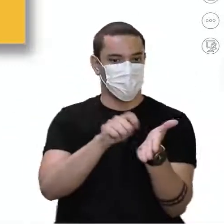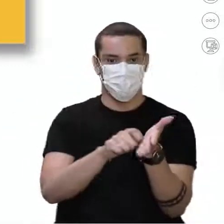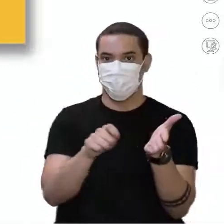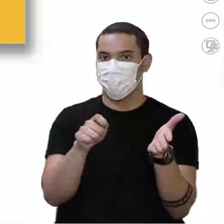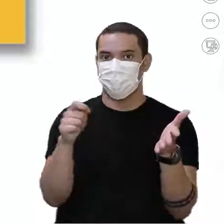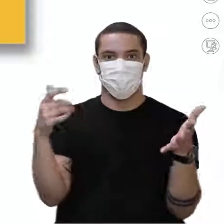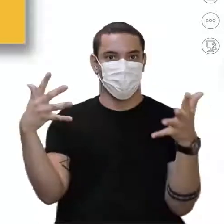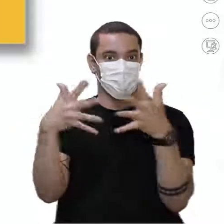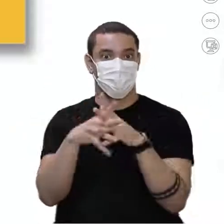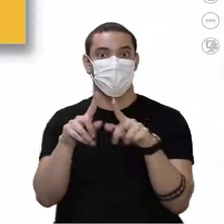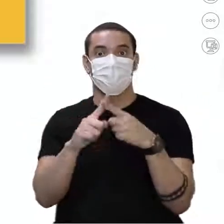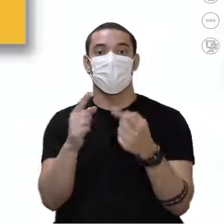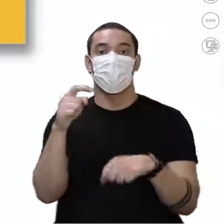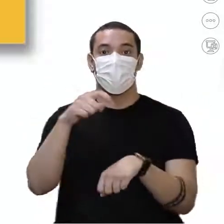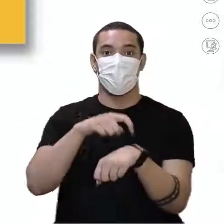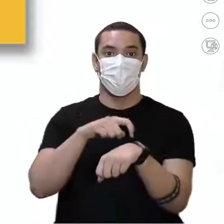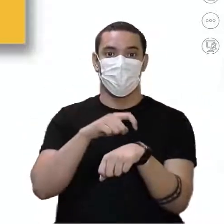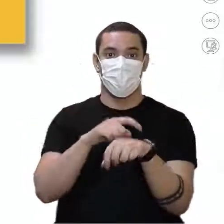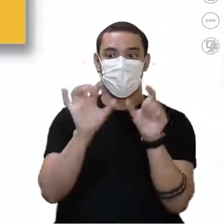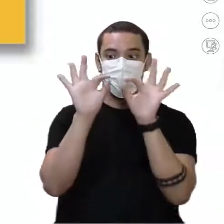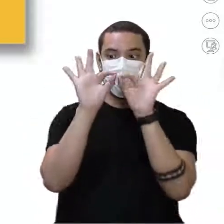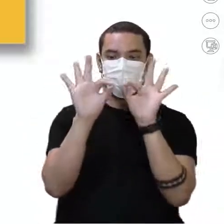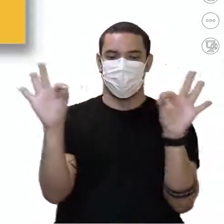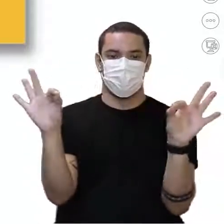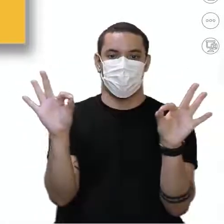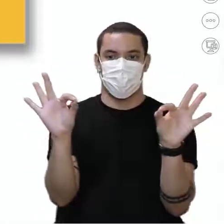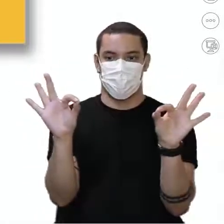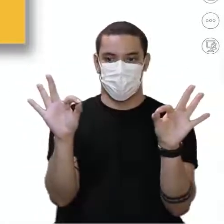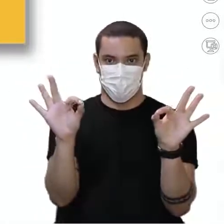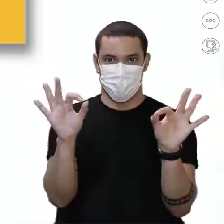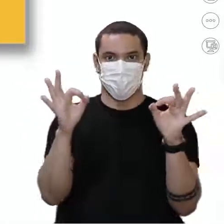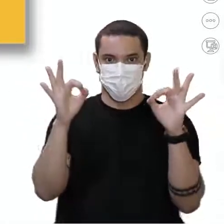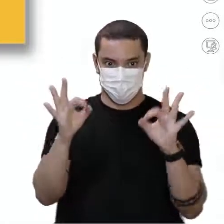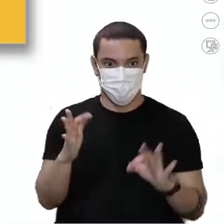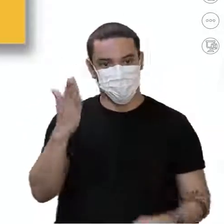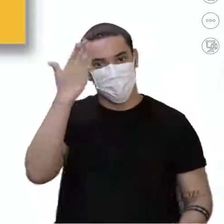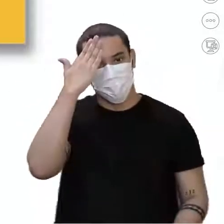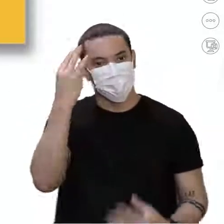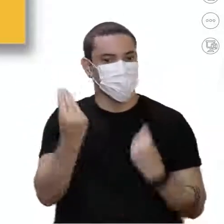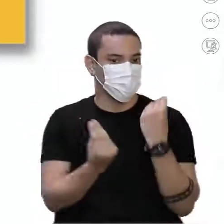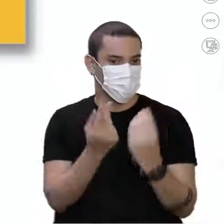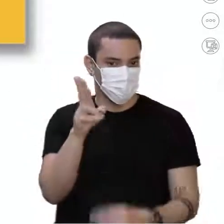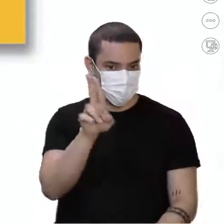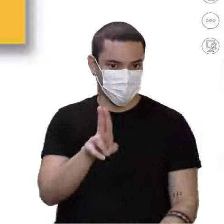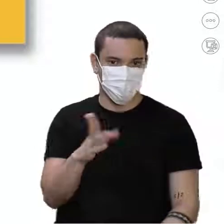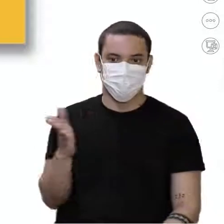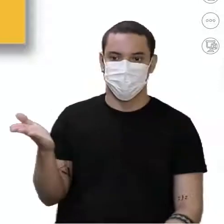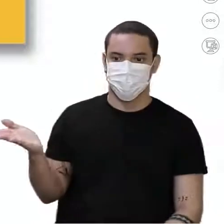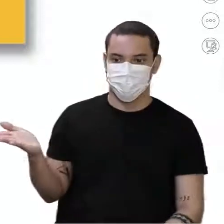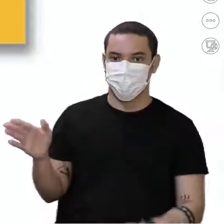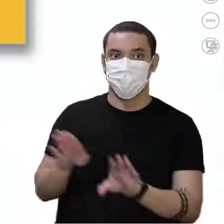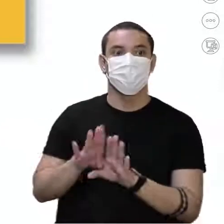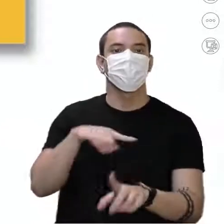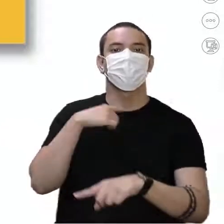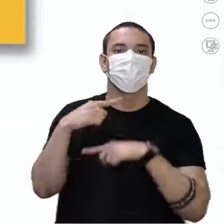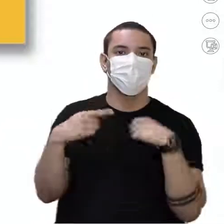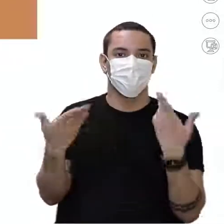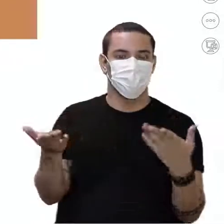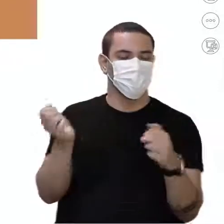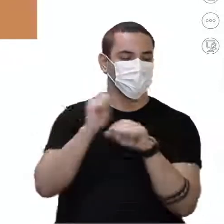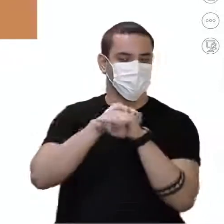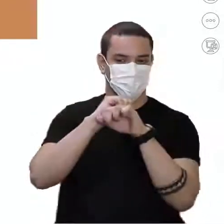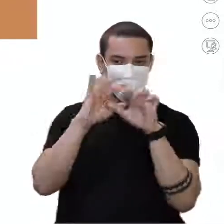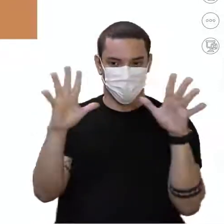pronúncia, mas na hora de aplicar essas duas palavrinhas na frase, usando o presente perfeito, e vamos sanar essas dúvidas